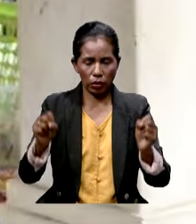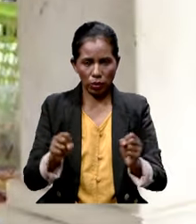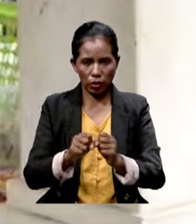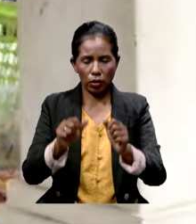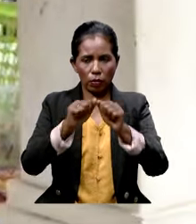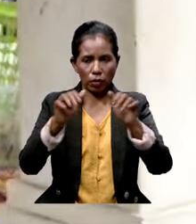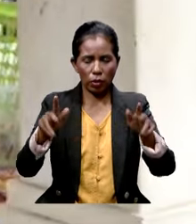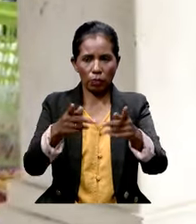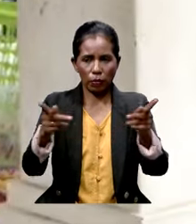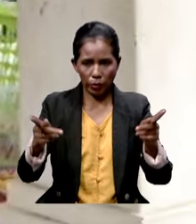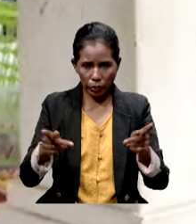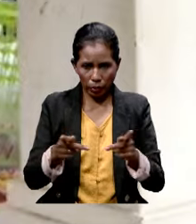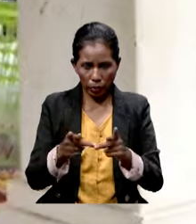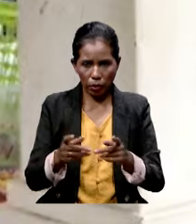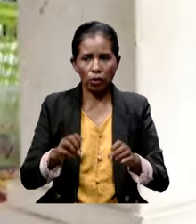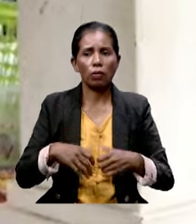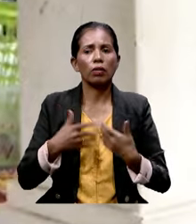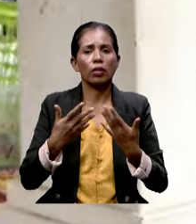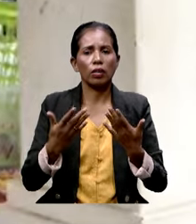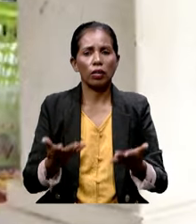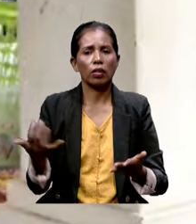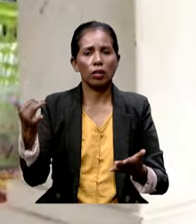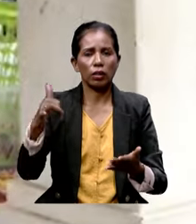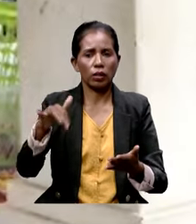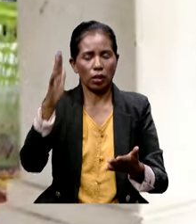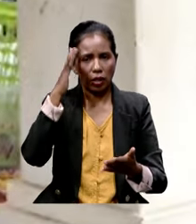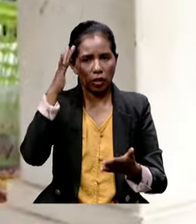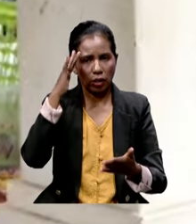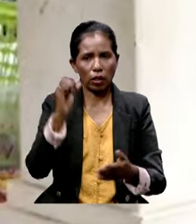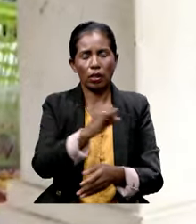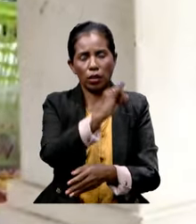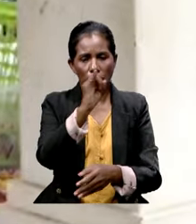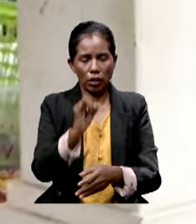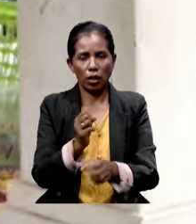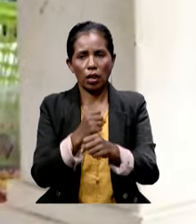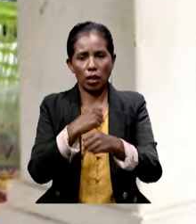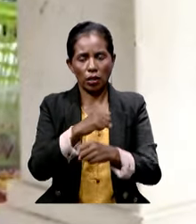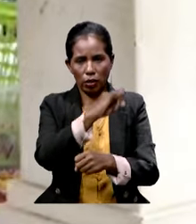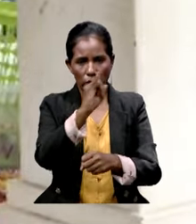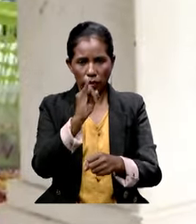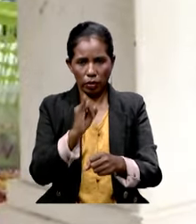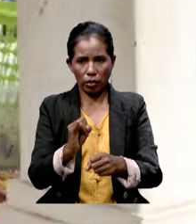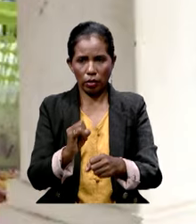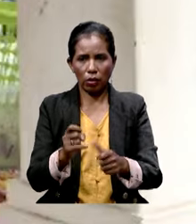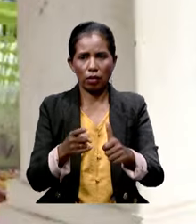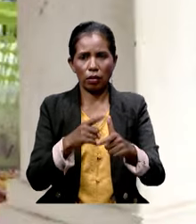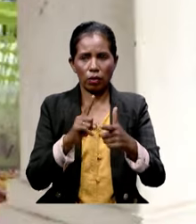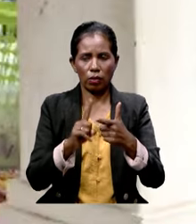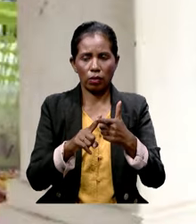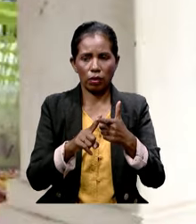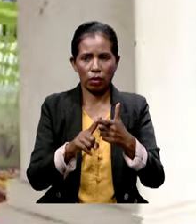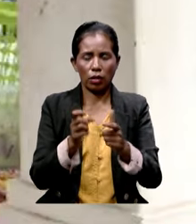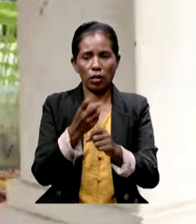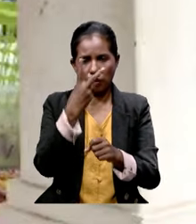do posto, para o ensama sira hatene atu halo identificação e